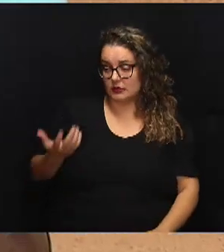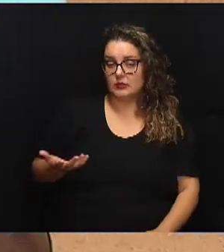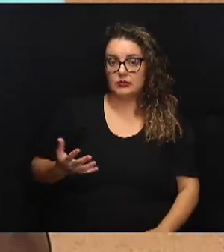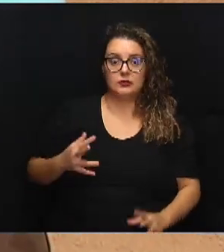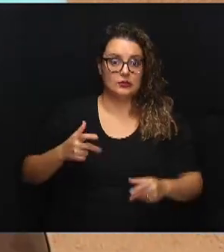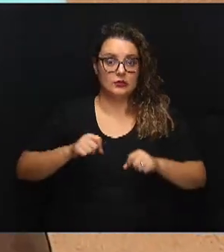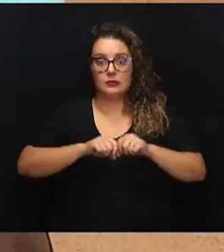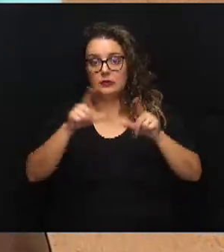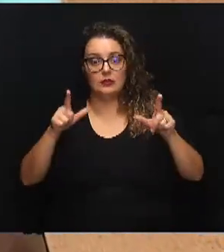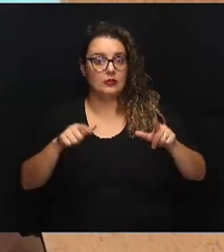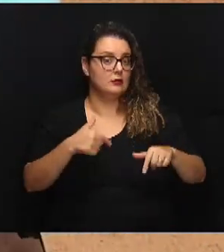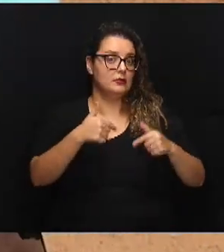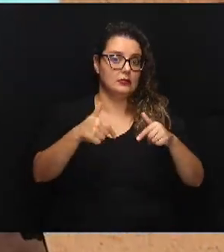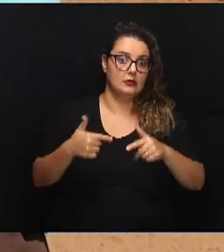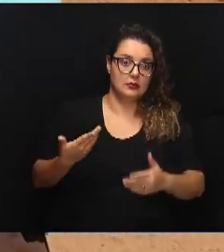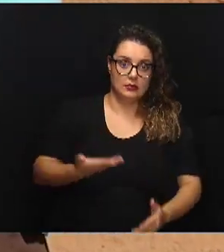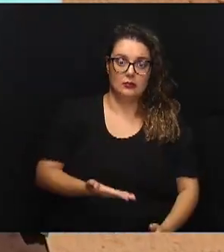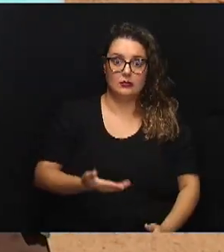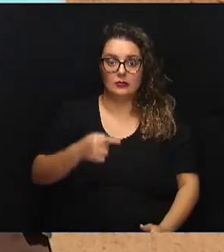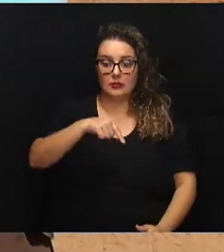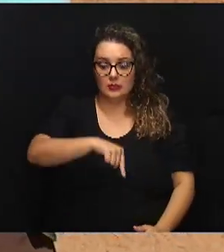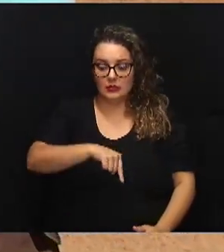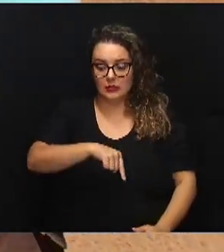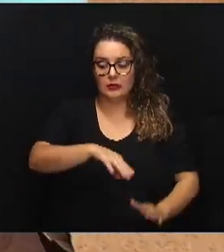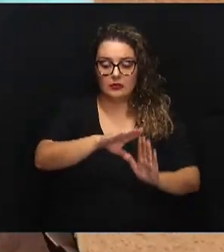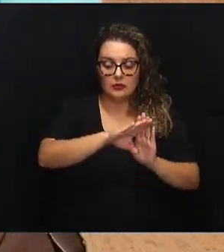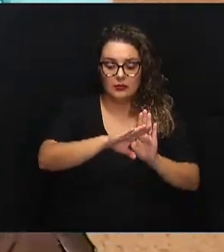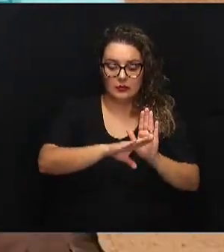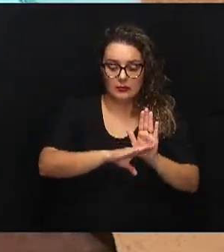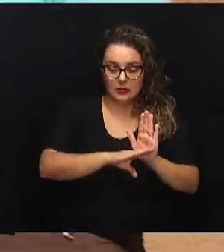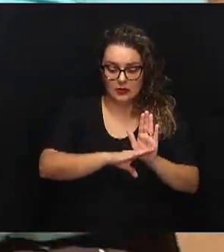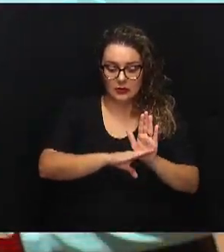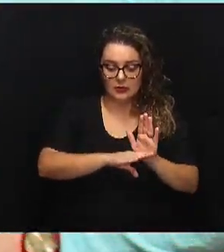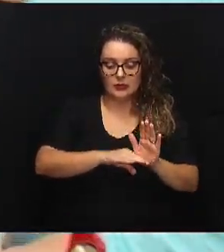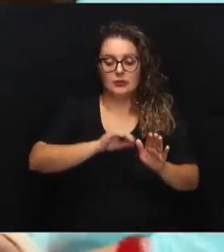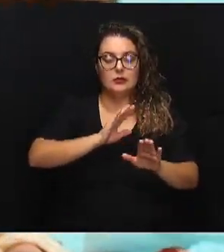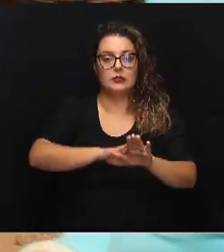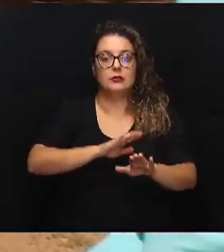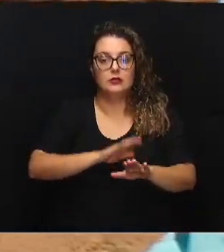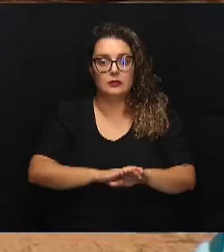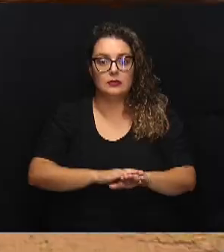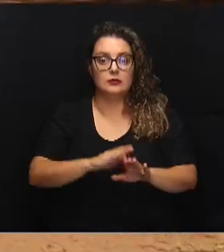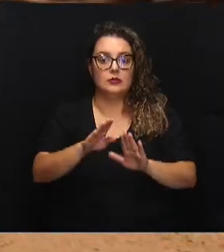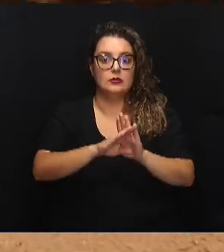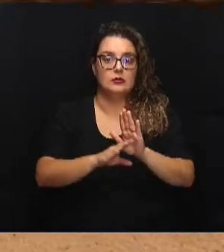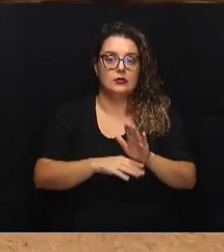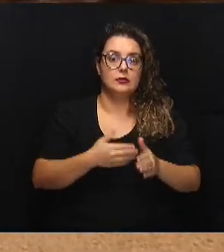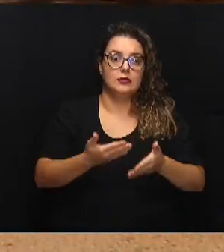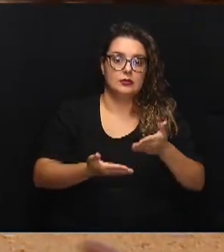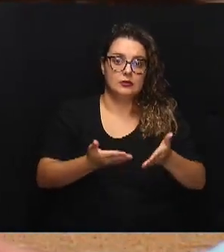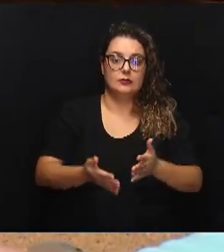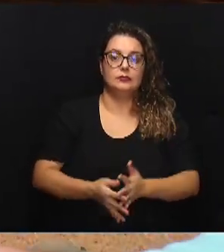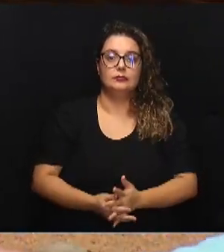levantando cedo para trabalhar e tal, e lá ele vai viver o programa, o cronograma de atividades do programa de tratamento, né? Ele leva para a vida